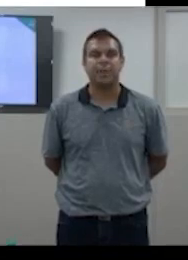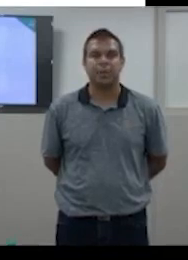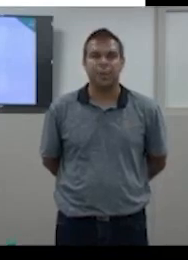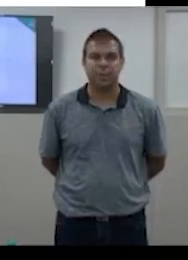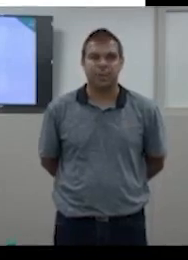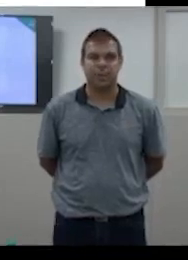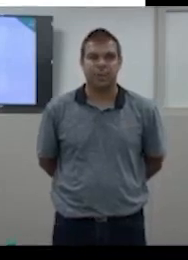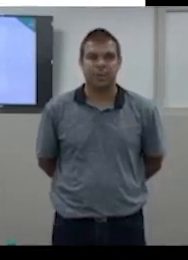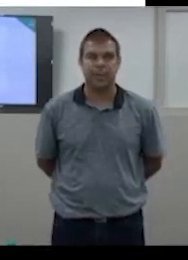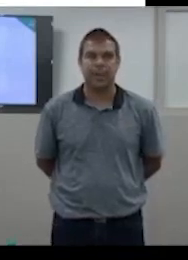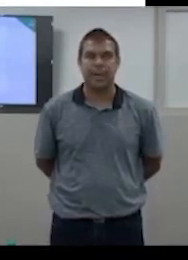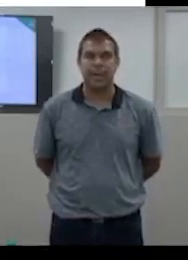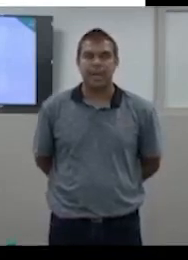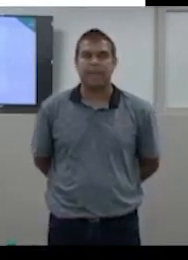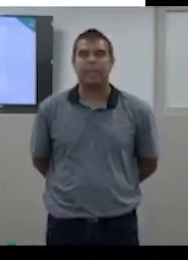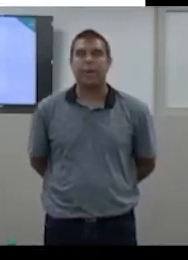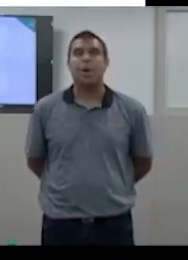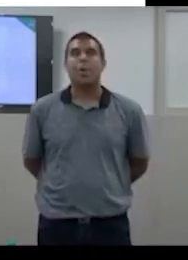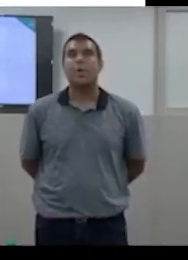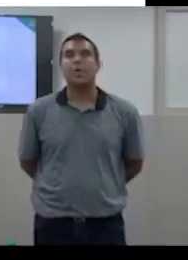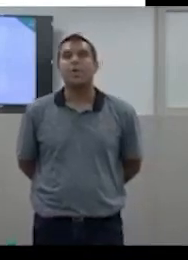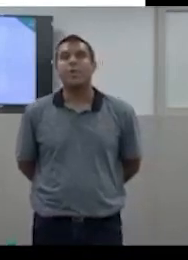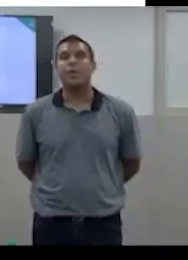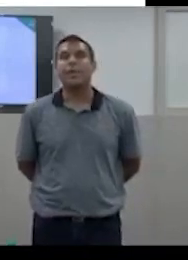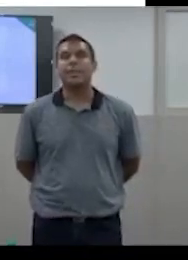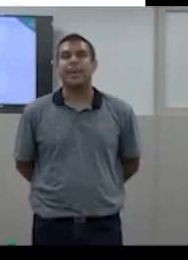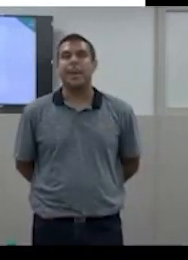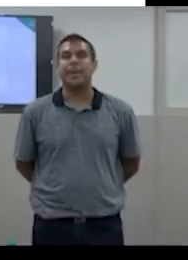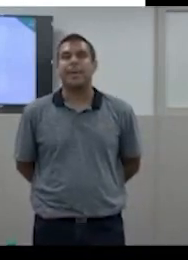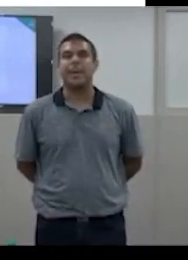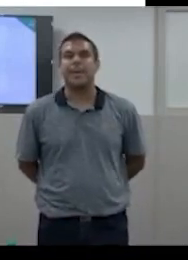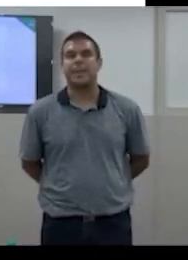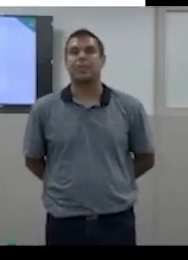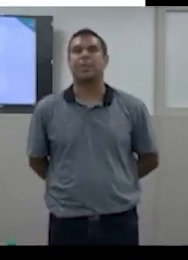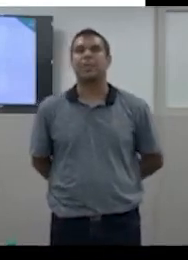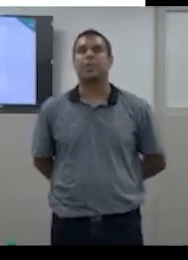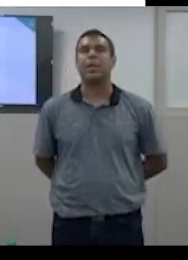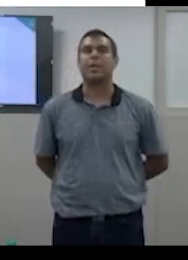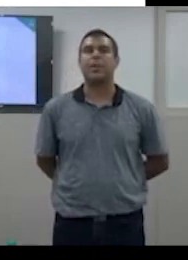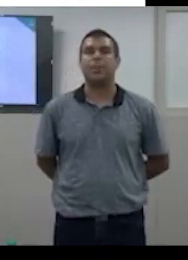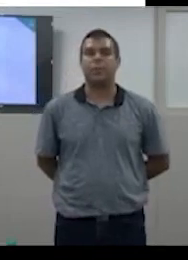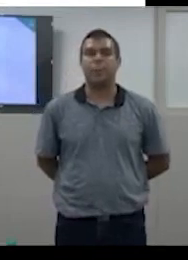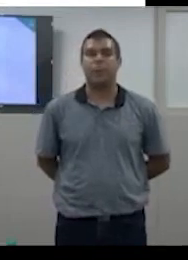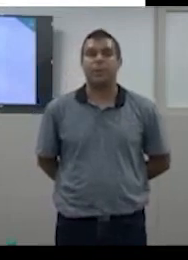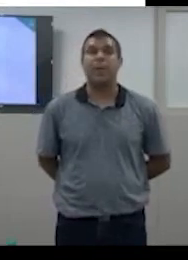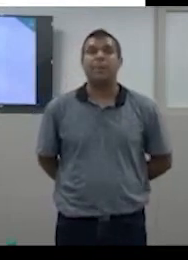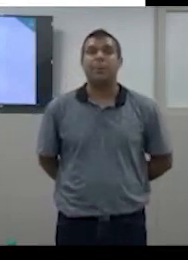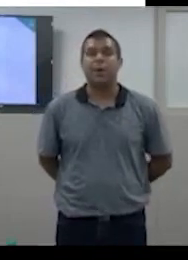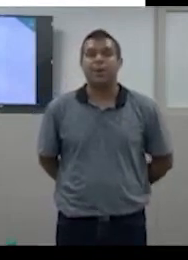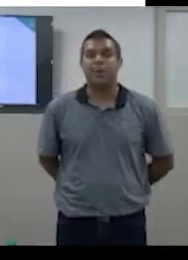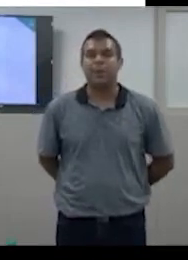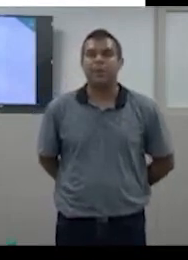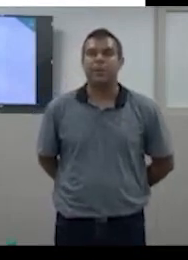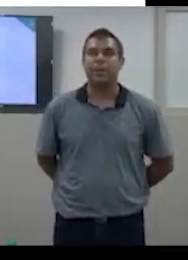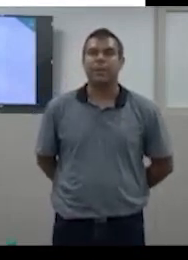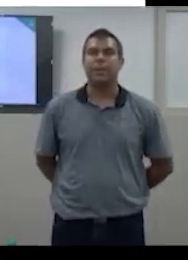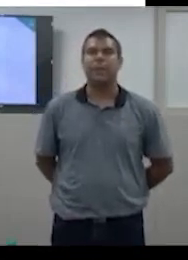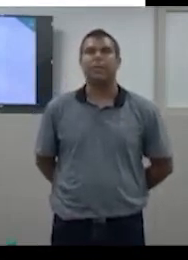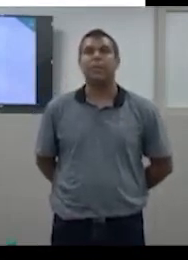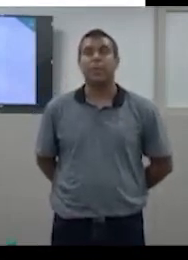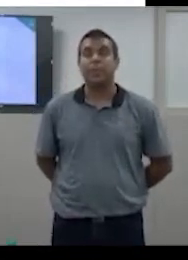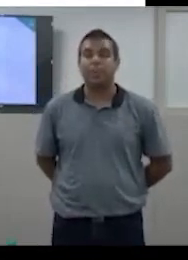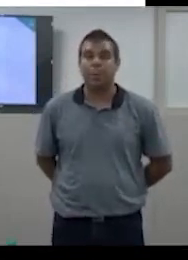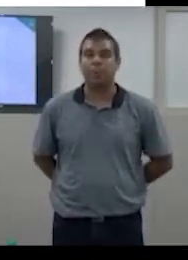exclusiva à água no estado líquido, que a gente vai ter ali. Então, assim, ó, quando a gente vai ter também a ideia ali do ponto E até o ponto F, novamente a gente